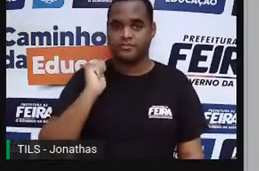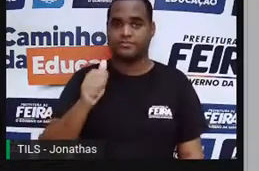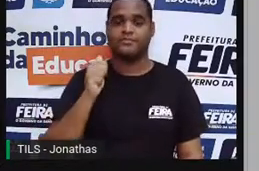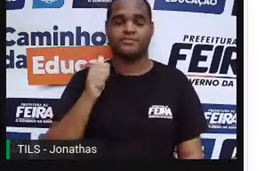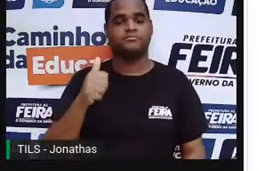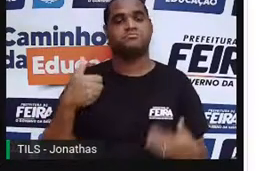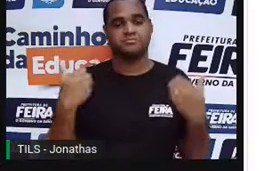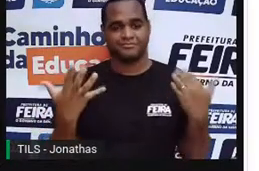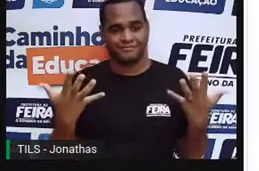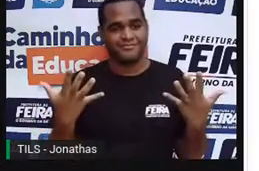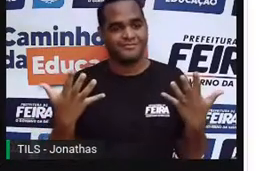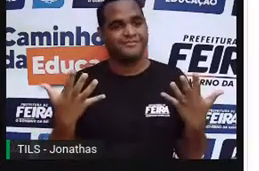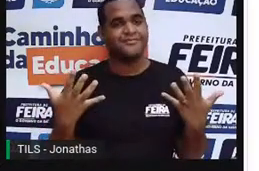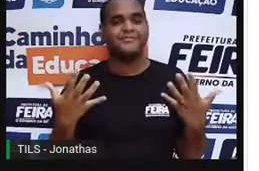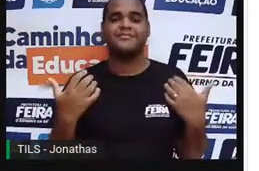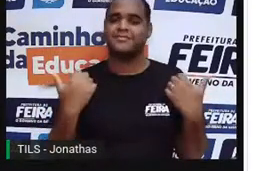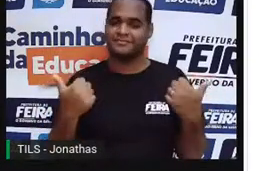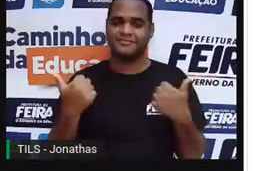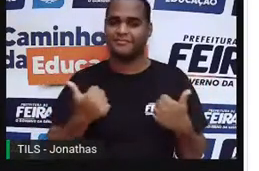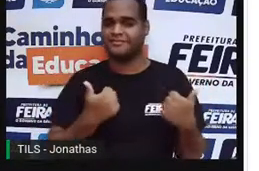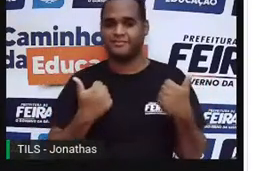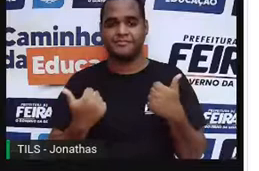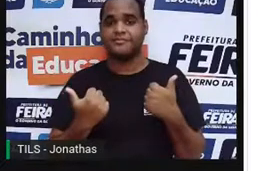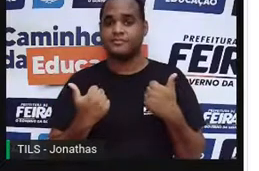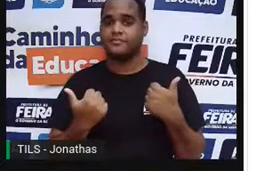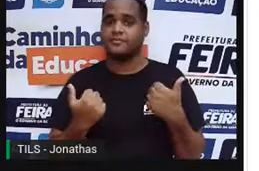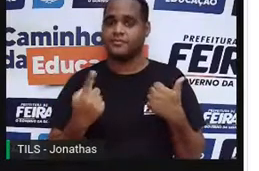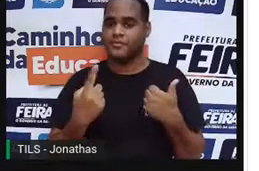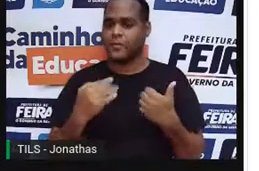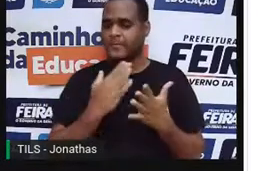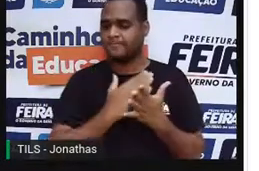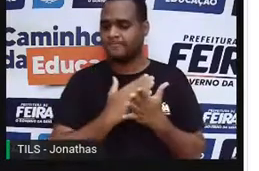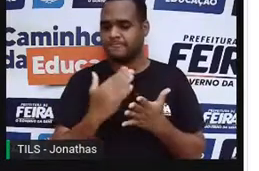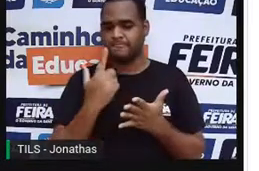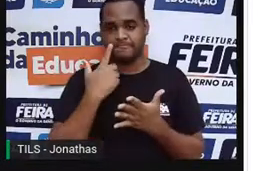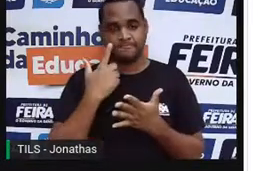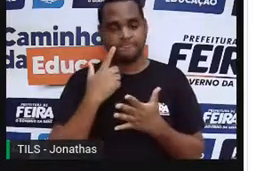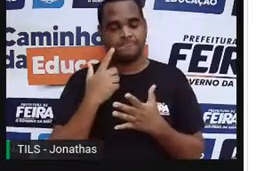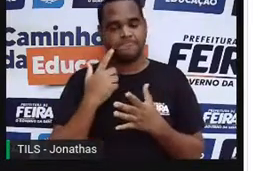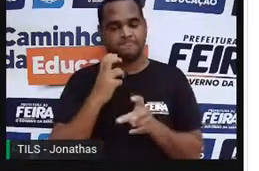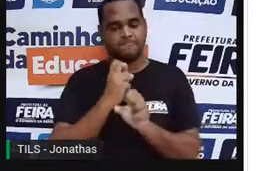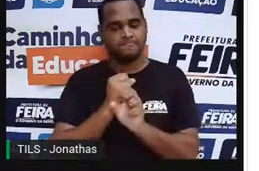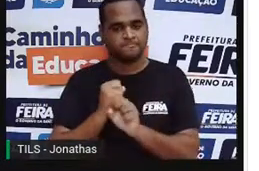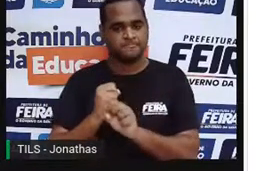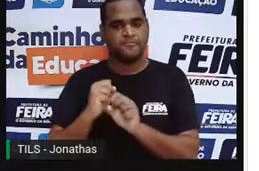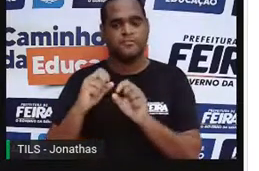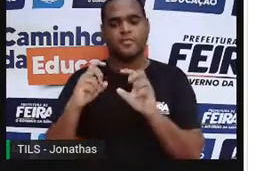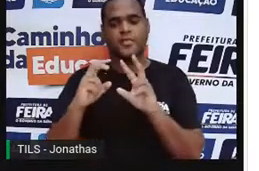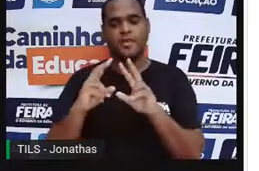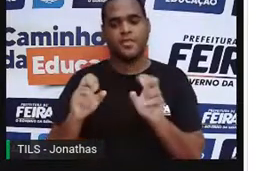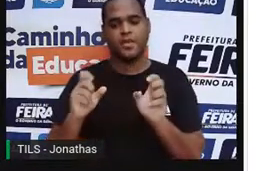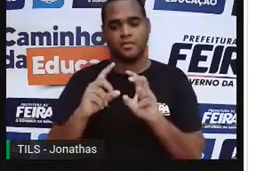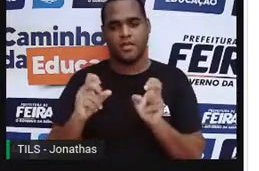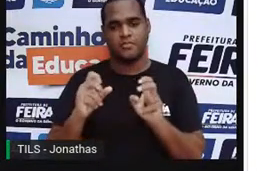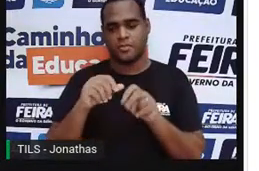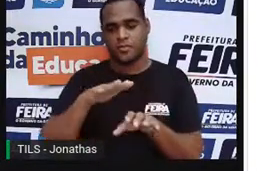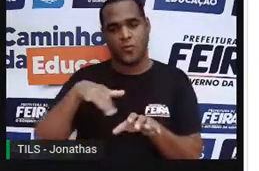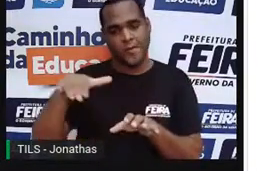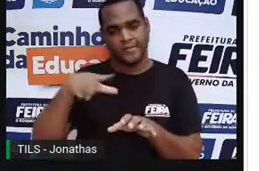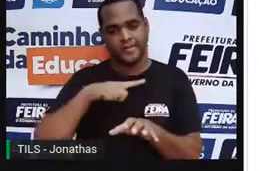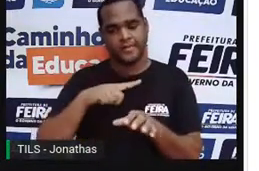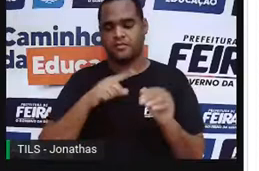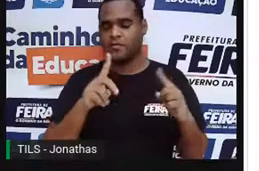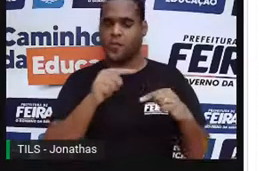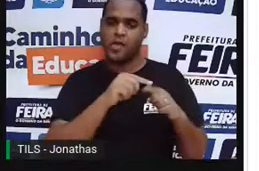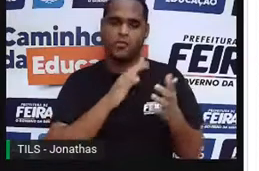então é isso né nós começamos a de terminar aqui as expressões de cálculo de área de alguns